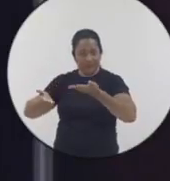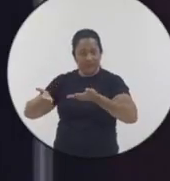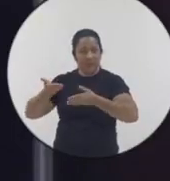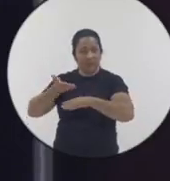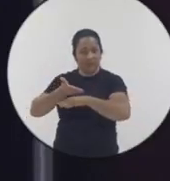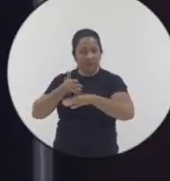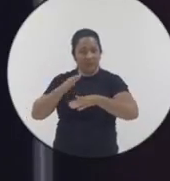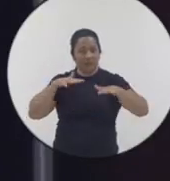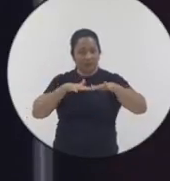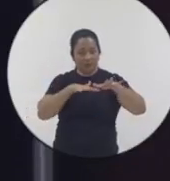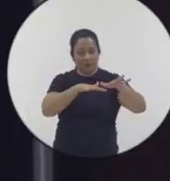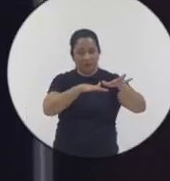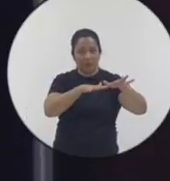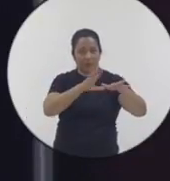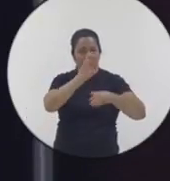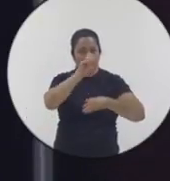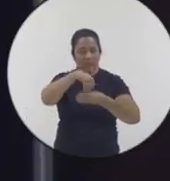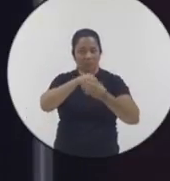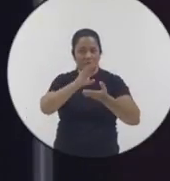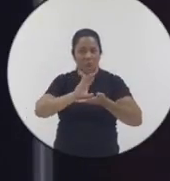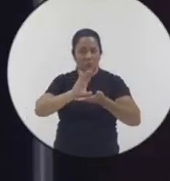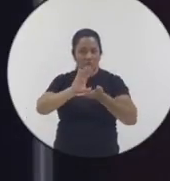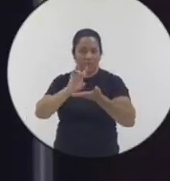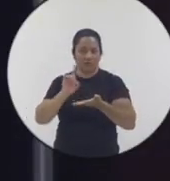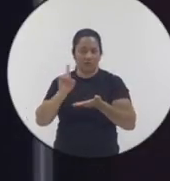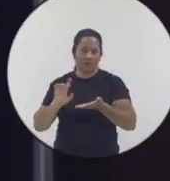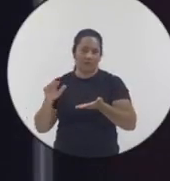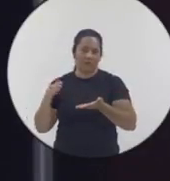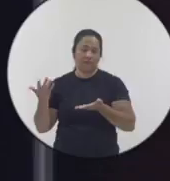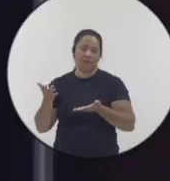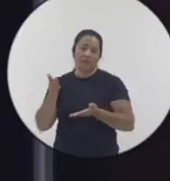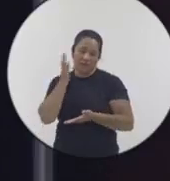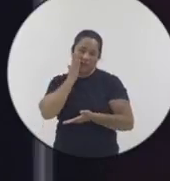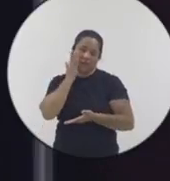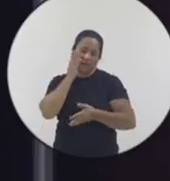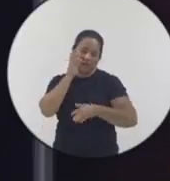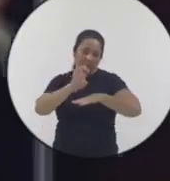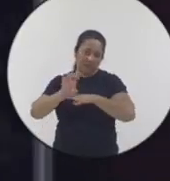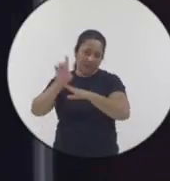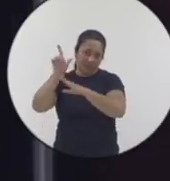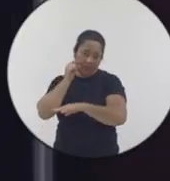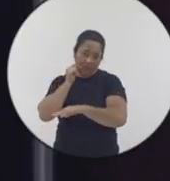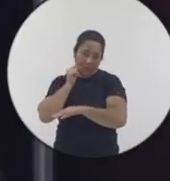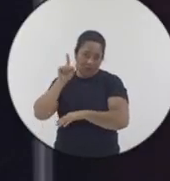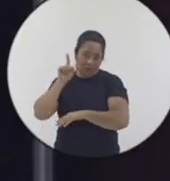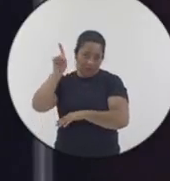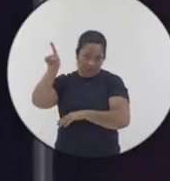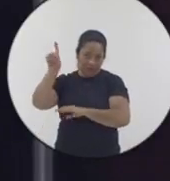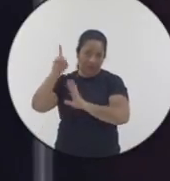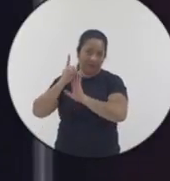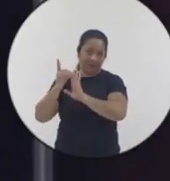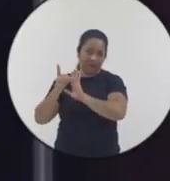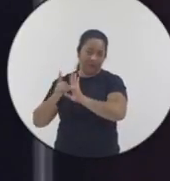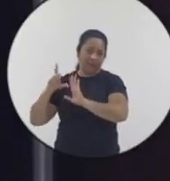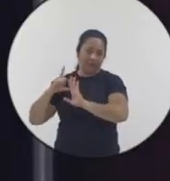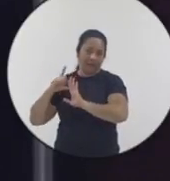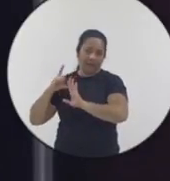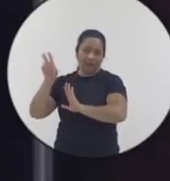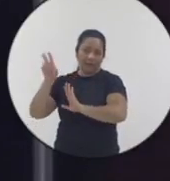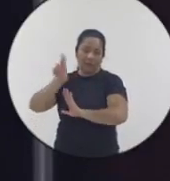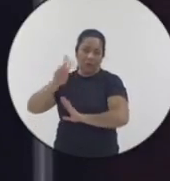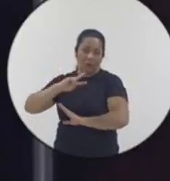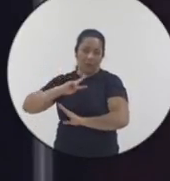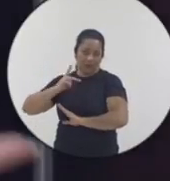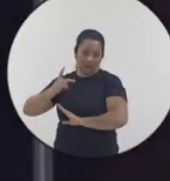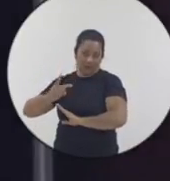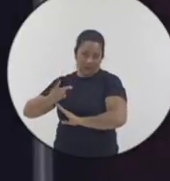não só esperar dos conselhos. Né? A gente sabe, agora mesmo em Sergipe, a gente tem o decreto, tem a questão do uso do nome social